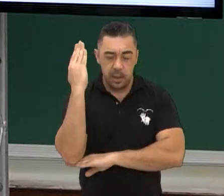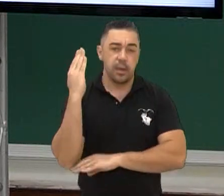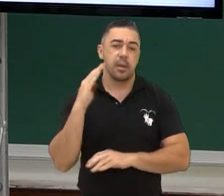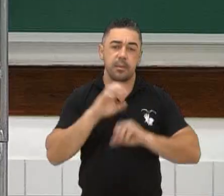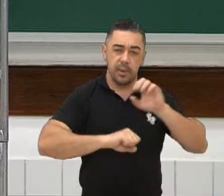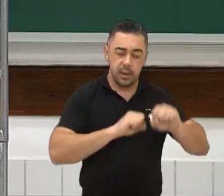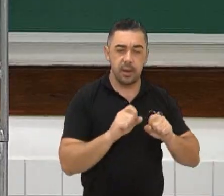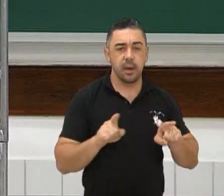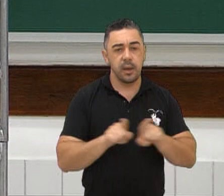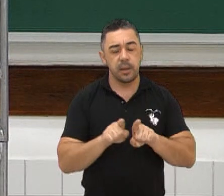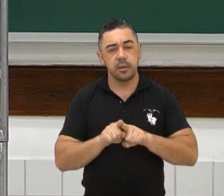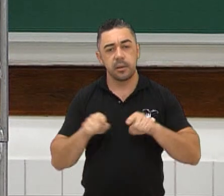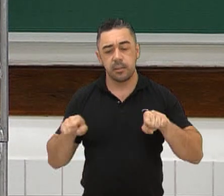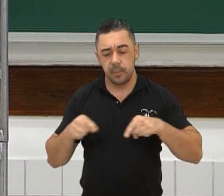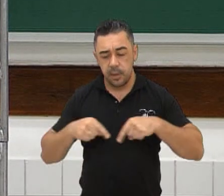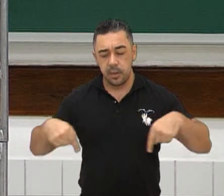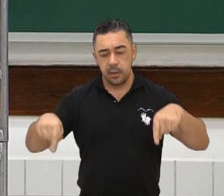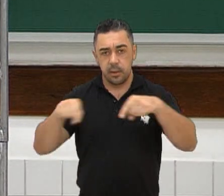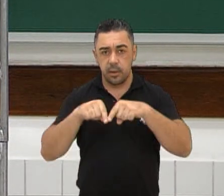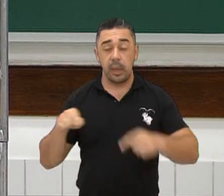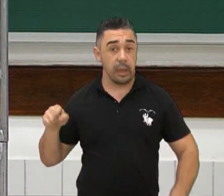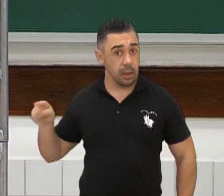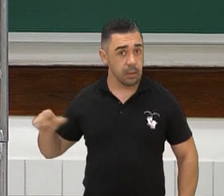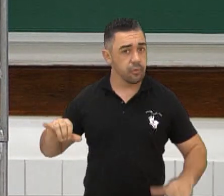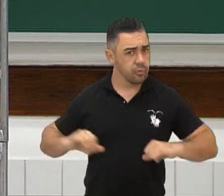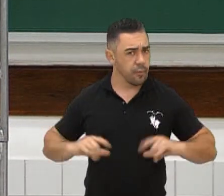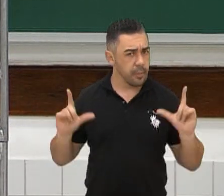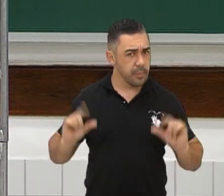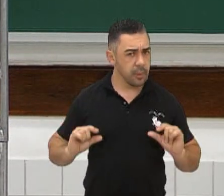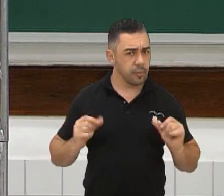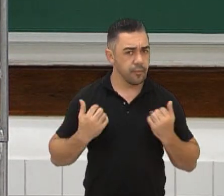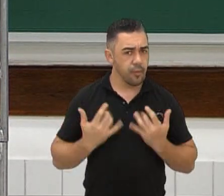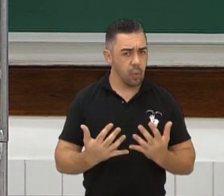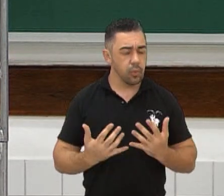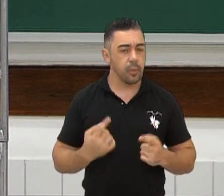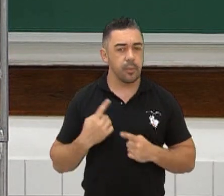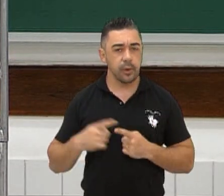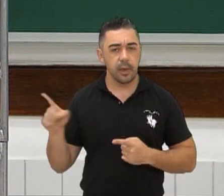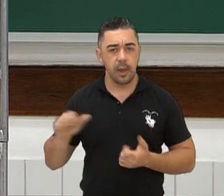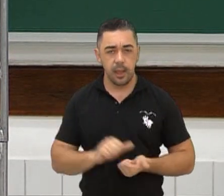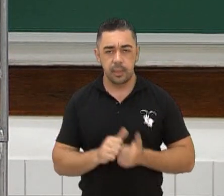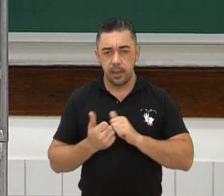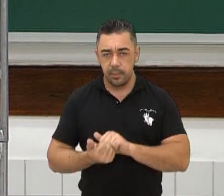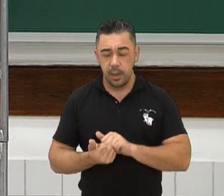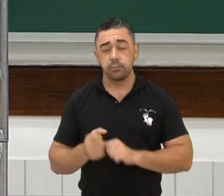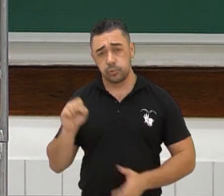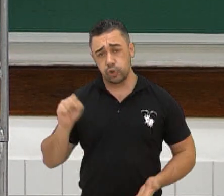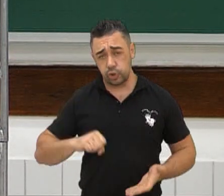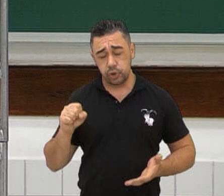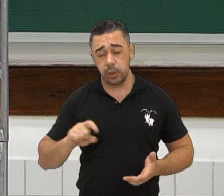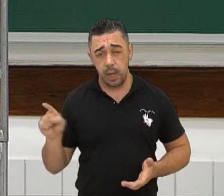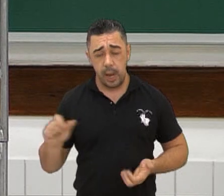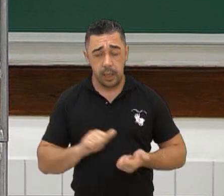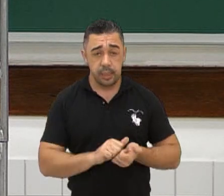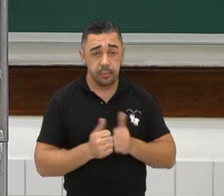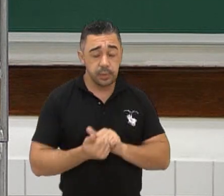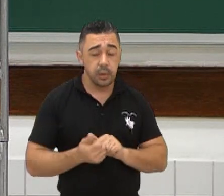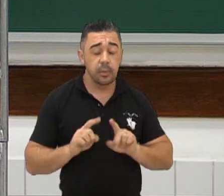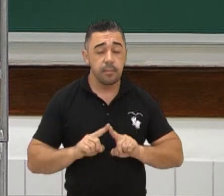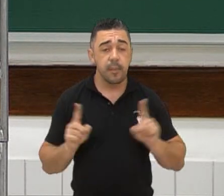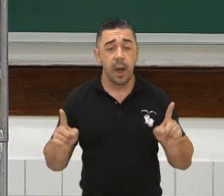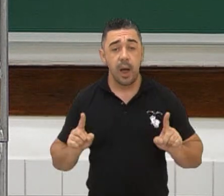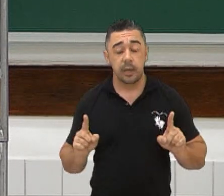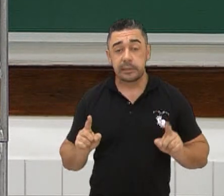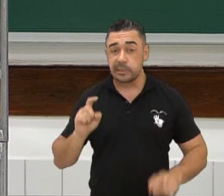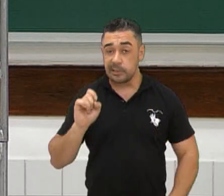queimadas criminosas. Ah, professora, mas esse bioma, então, ele sofre menos com queimada, porque ele está adaptado ao fogo. Sim, ele está adaptado ao fogo. Mas